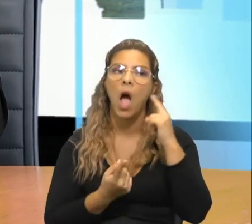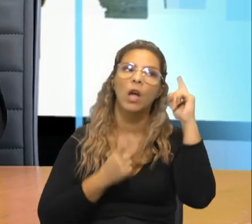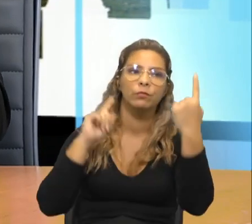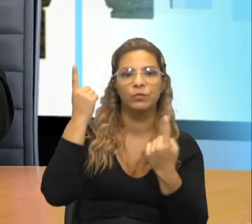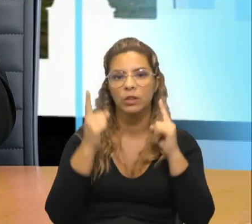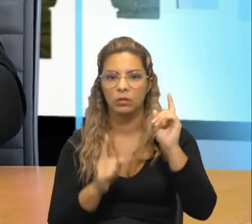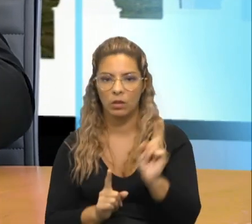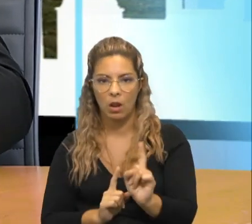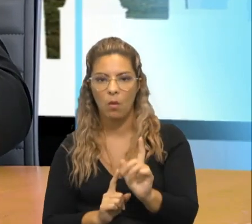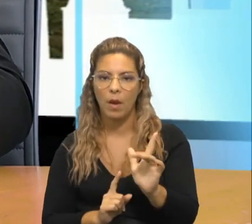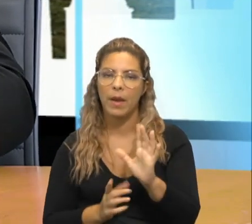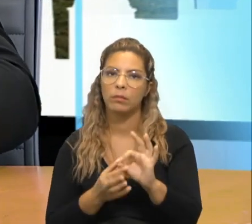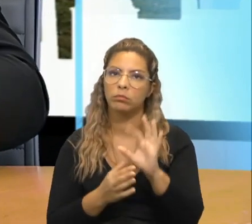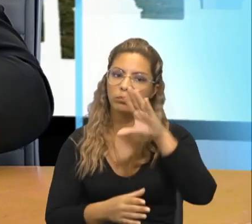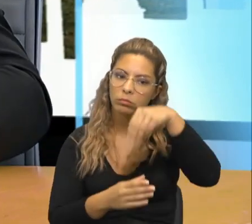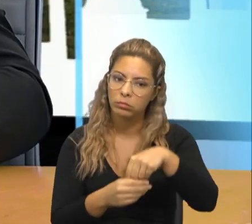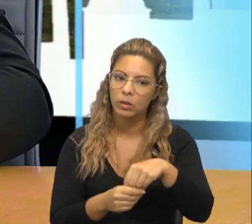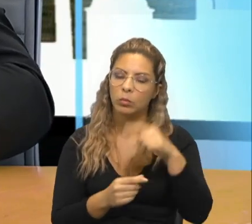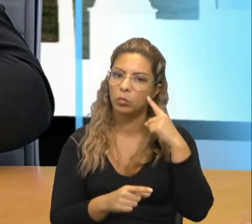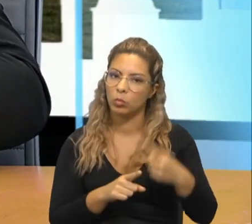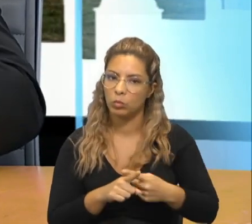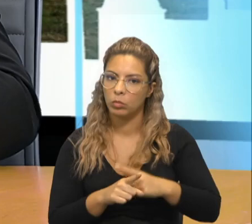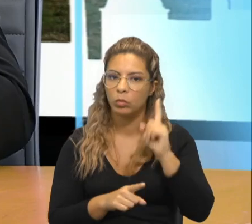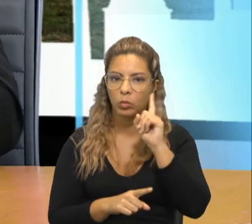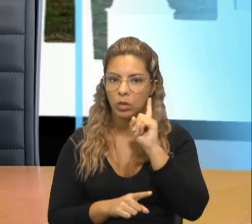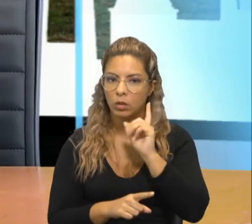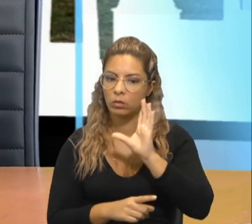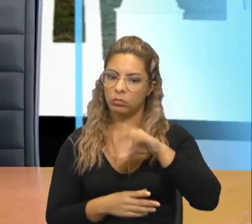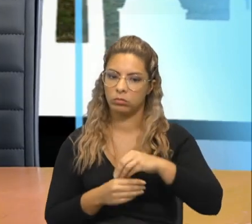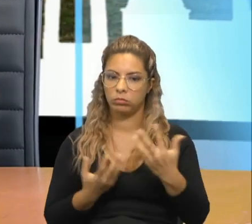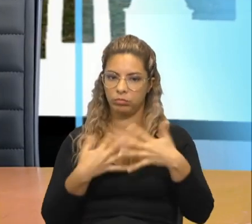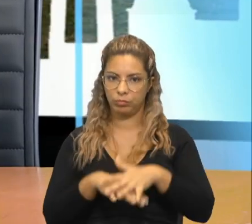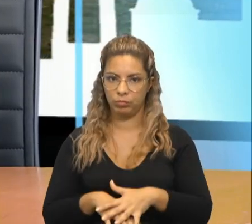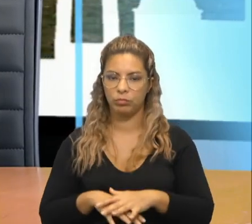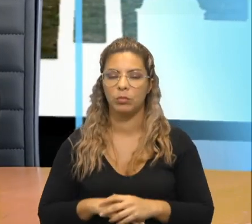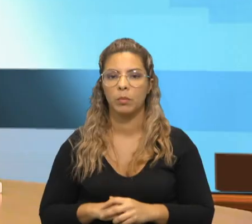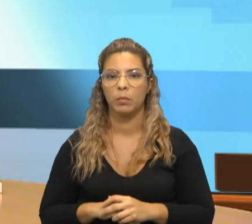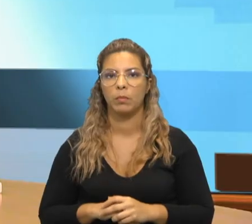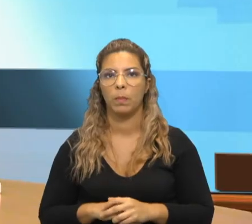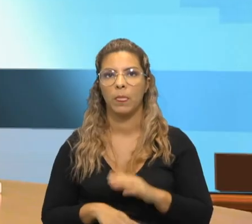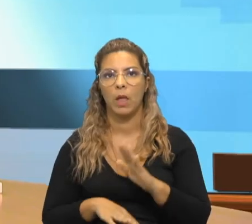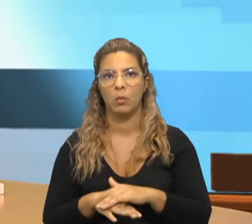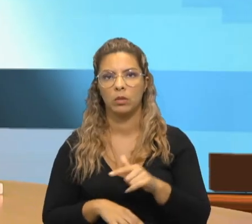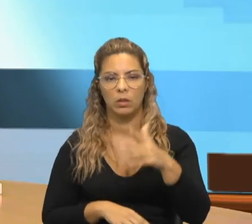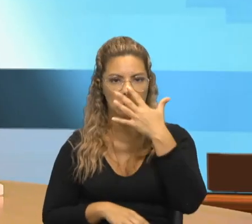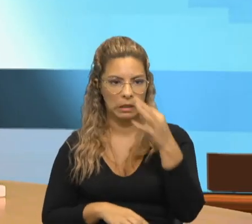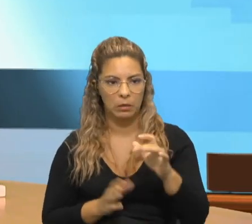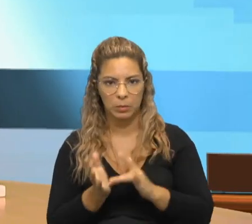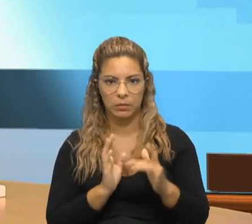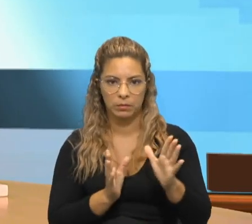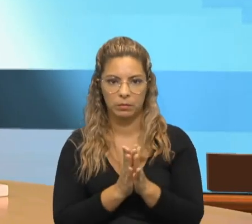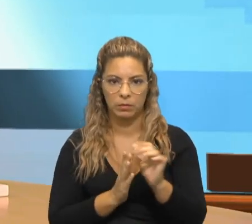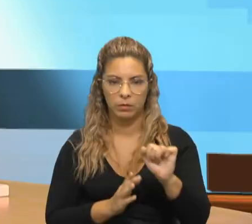a comunicação como parte integrante de um trabalho da pastoral. É por aí que passa a evangelização hoje, acreditamos, não é? Exatamente.